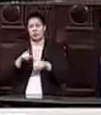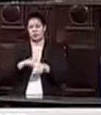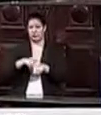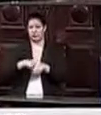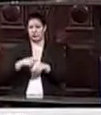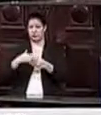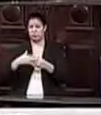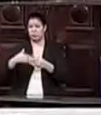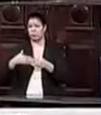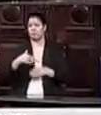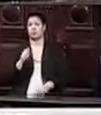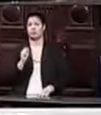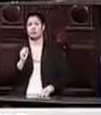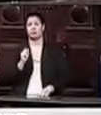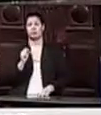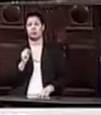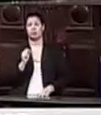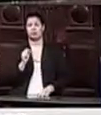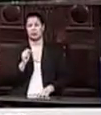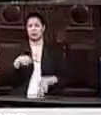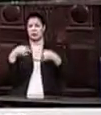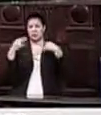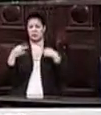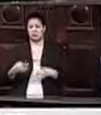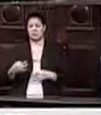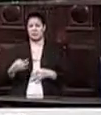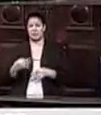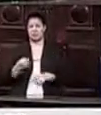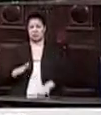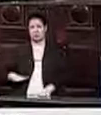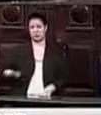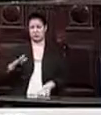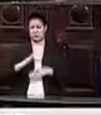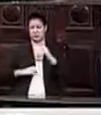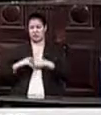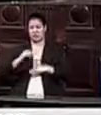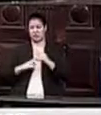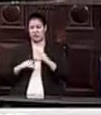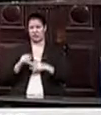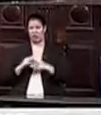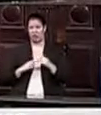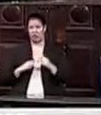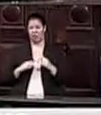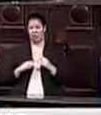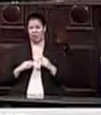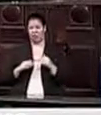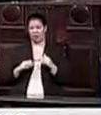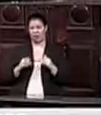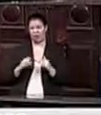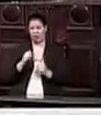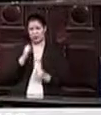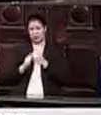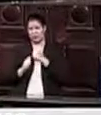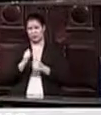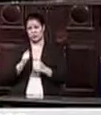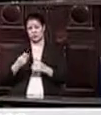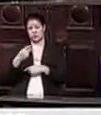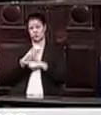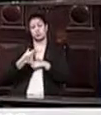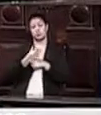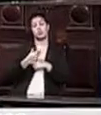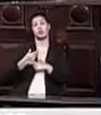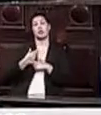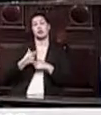em que exatamente aqueles que praticam essa modalidade esportiva nos procuraram para que